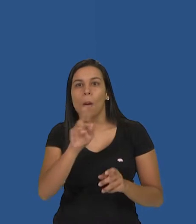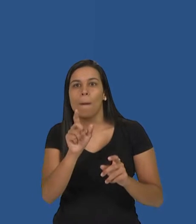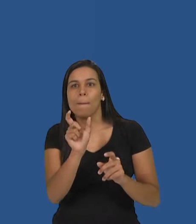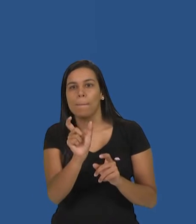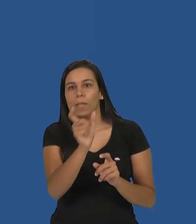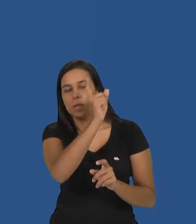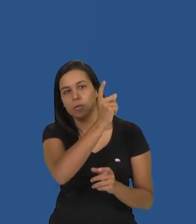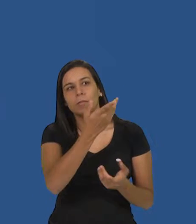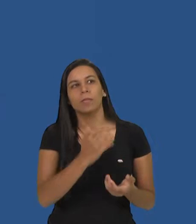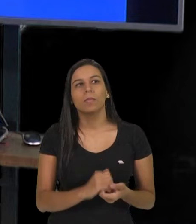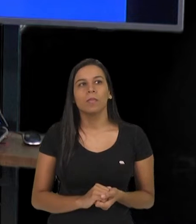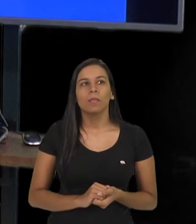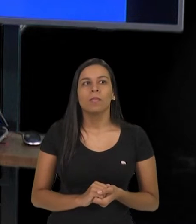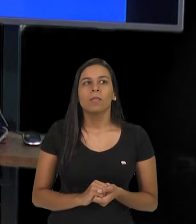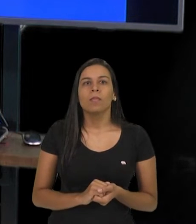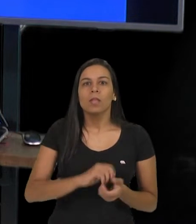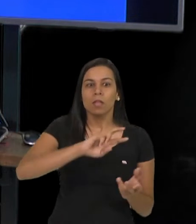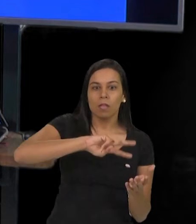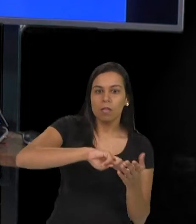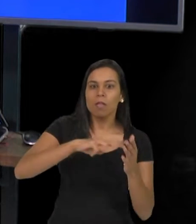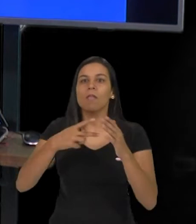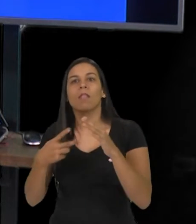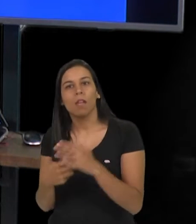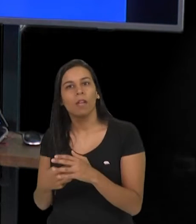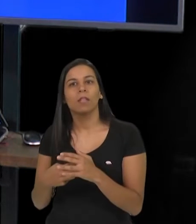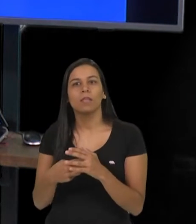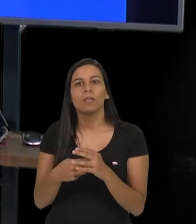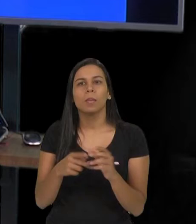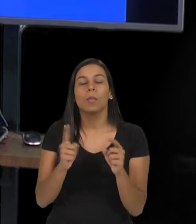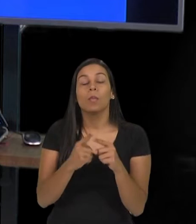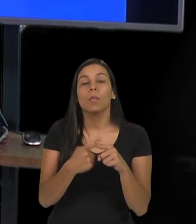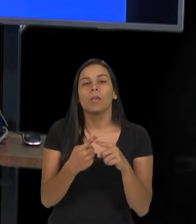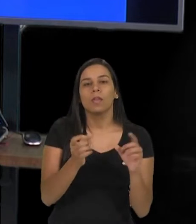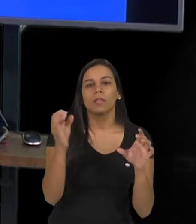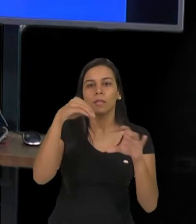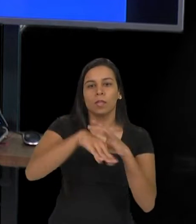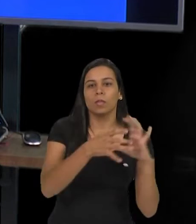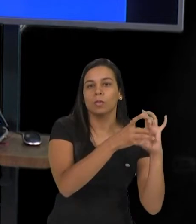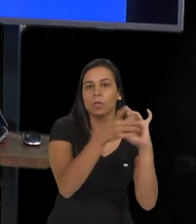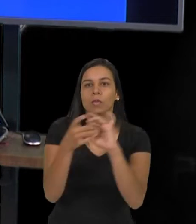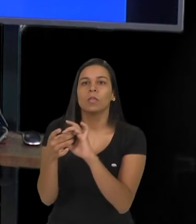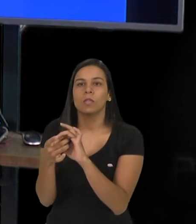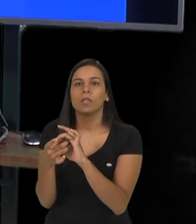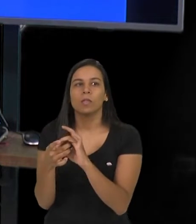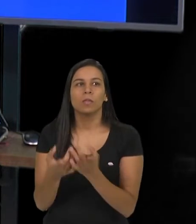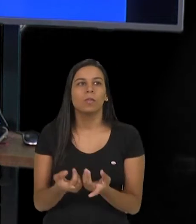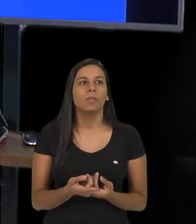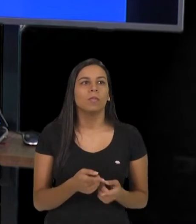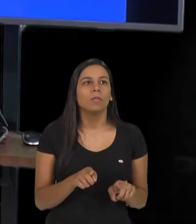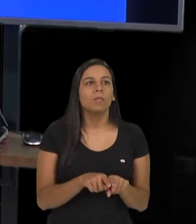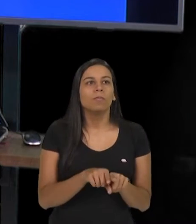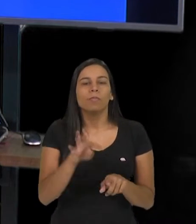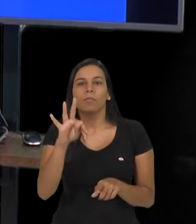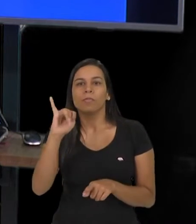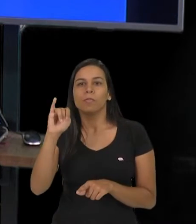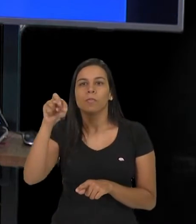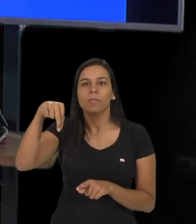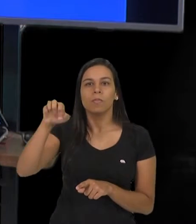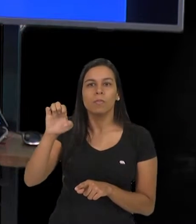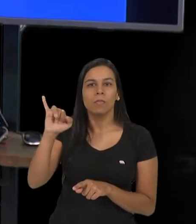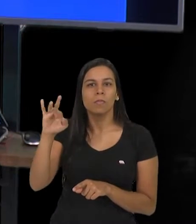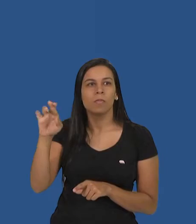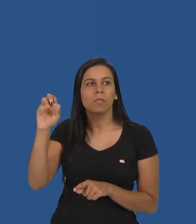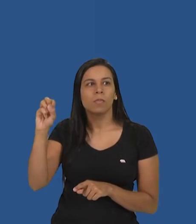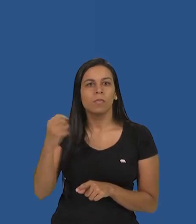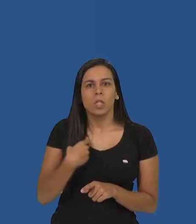nada, passa agora a ter um sentido porque ele está contextualizada. Em inglês vai acontecer isso. Tineiro, o que é um tineiro? Nada. Mas quando eu digo resolvi ir